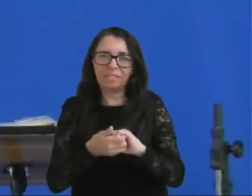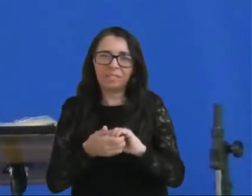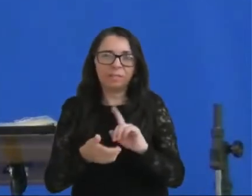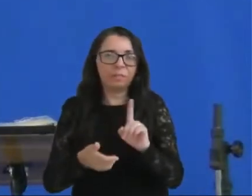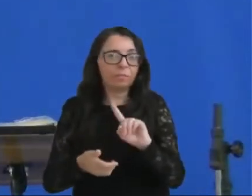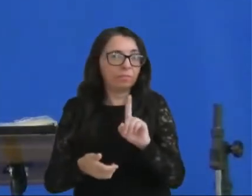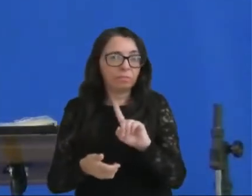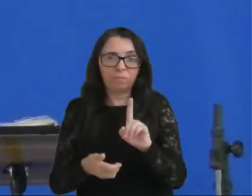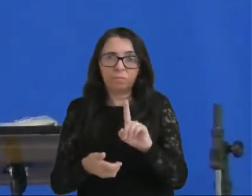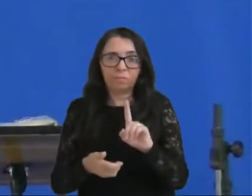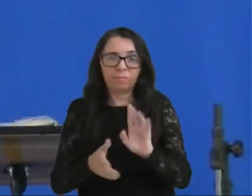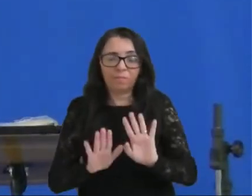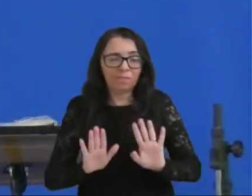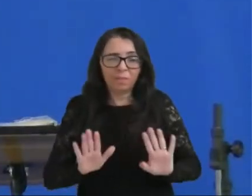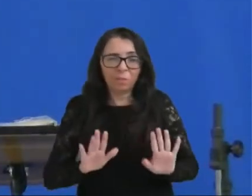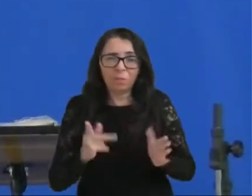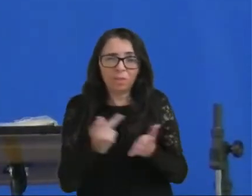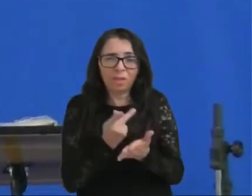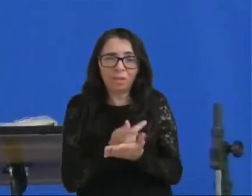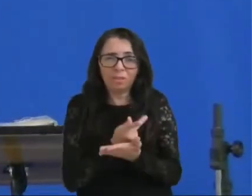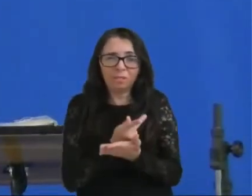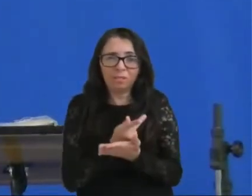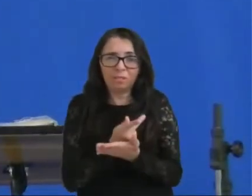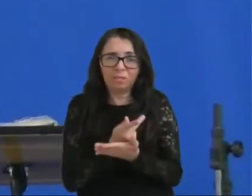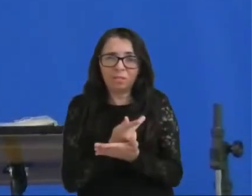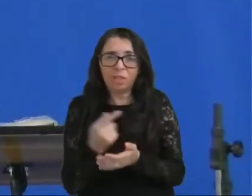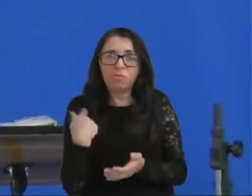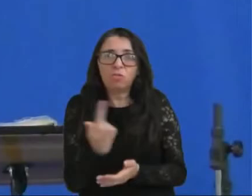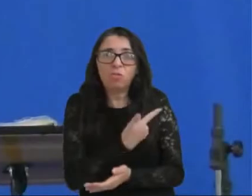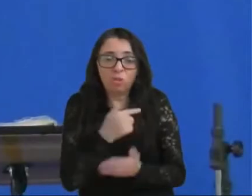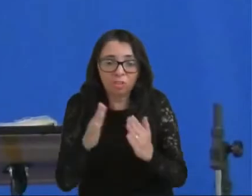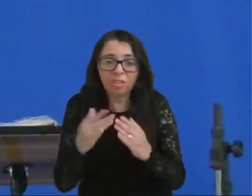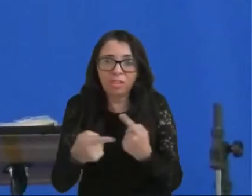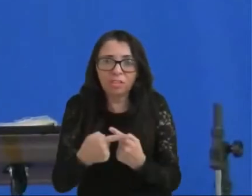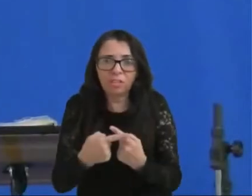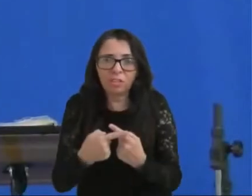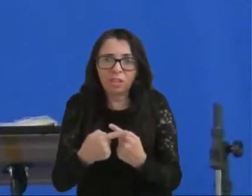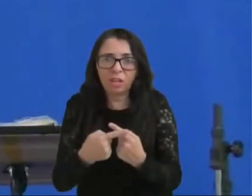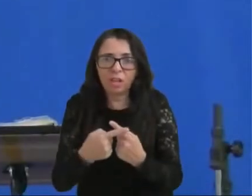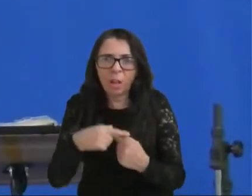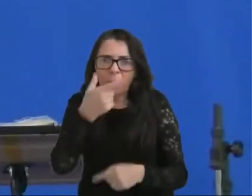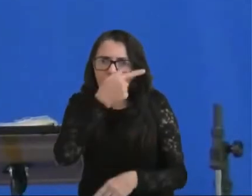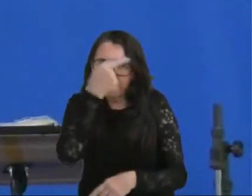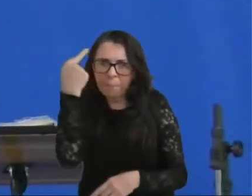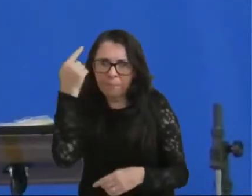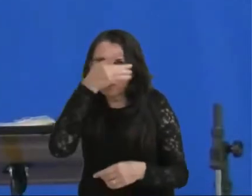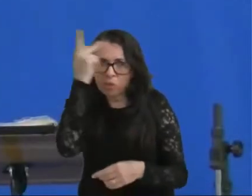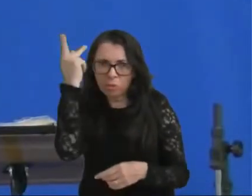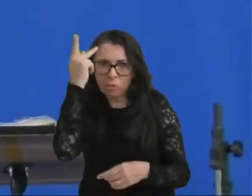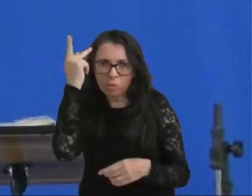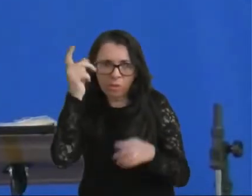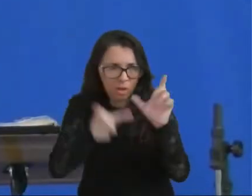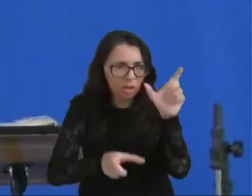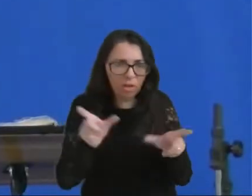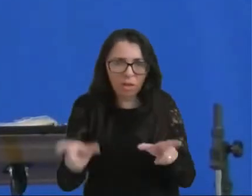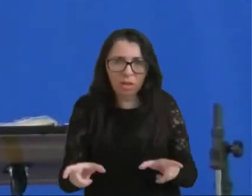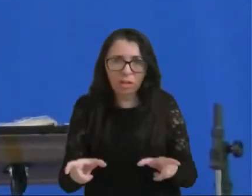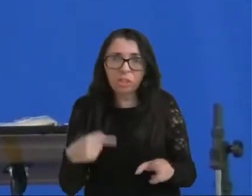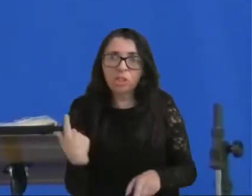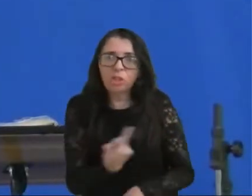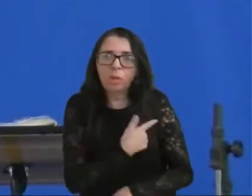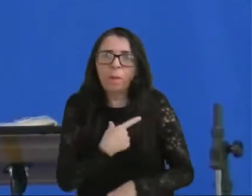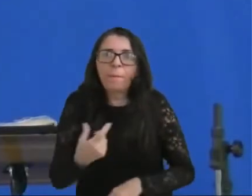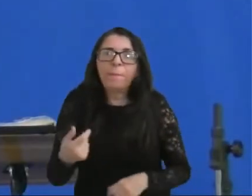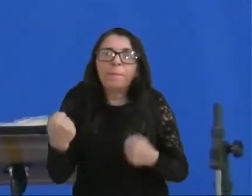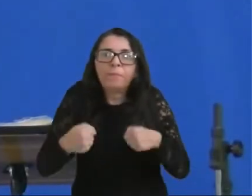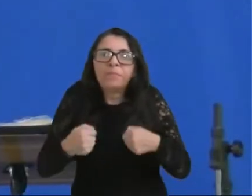Quando substituímos o amor de Jesus pela ortodoxia e pelo trabalho.